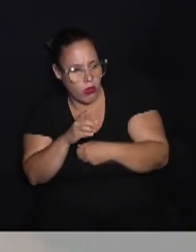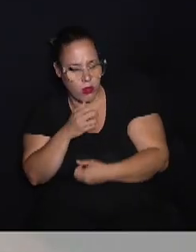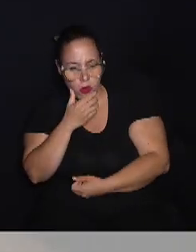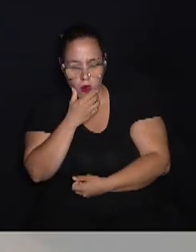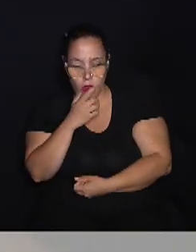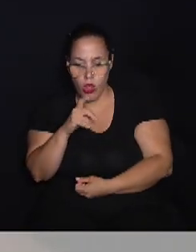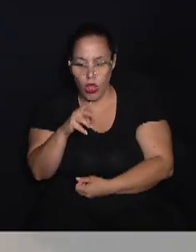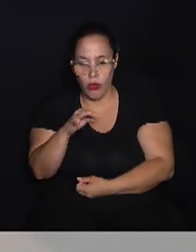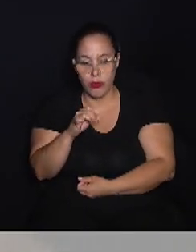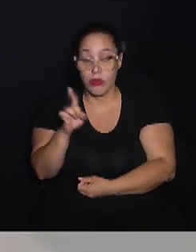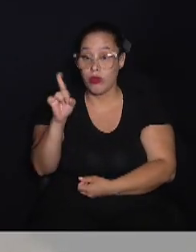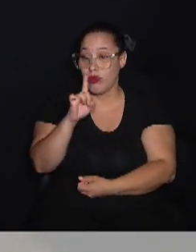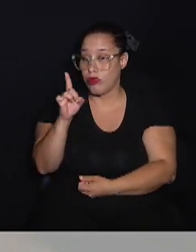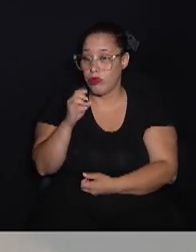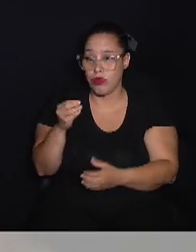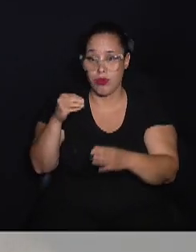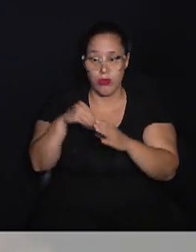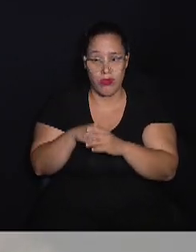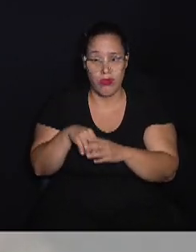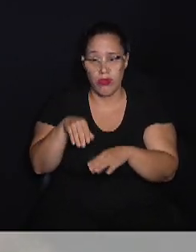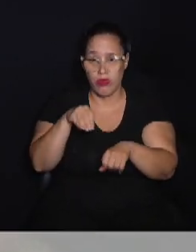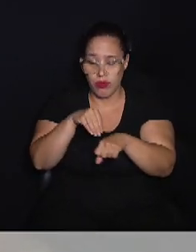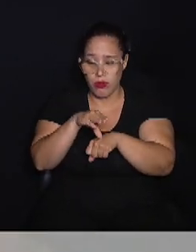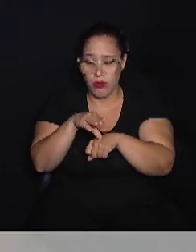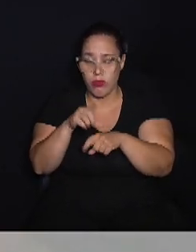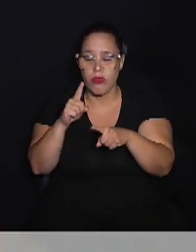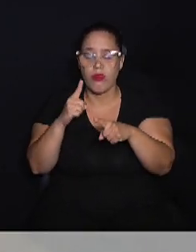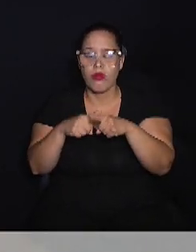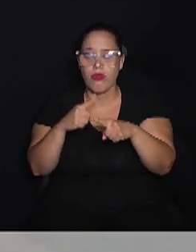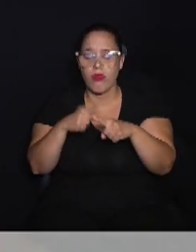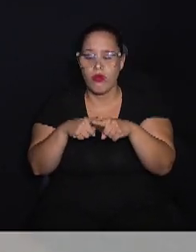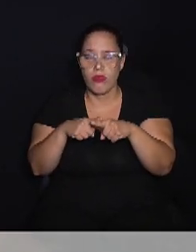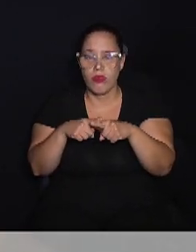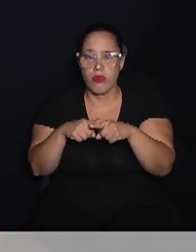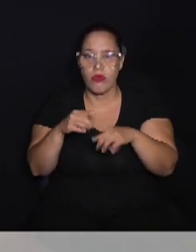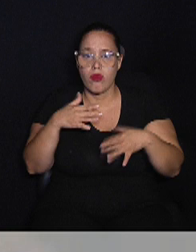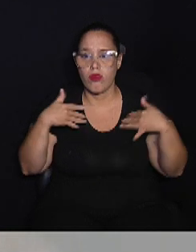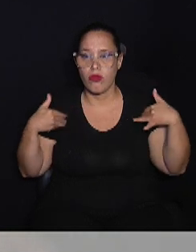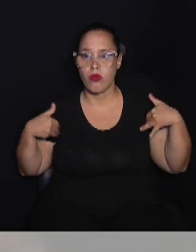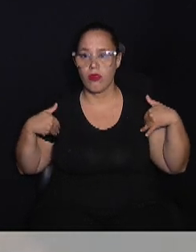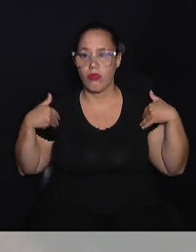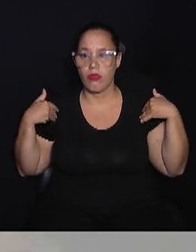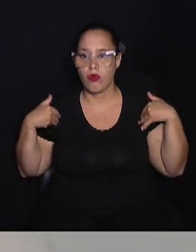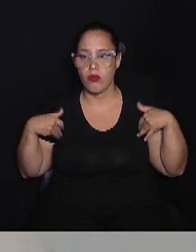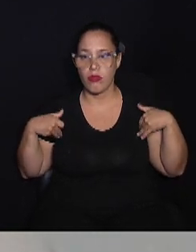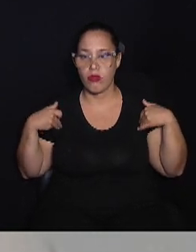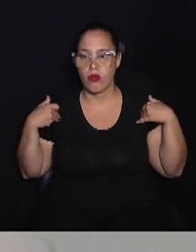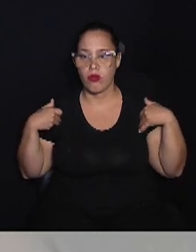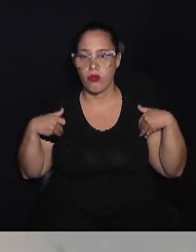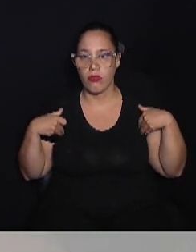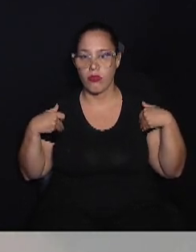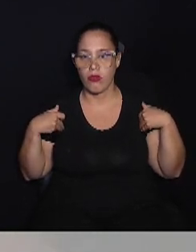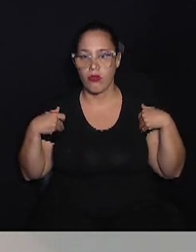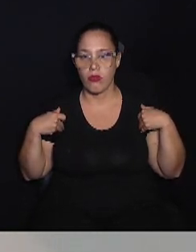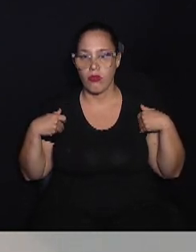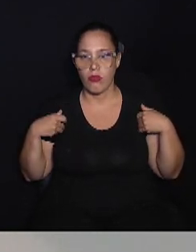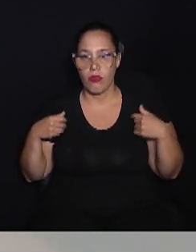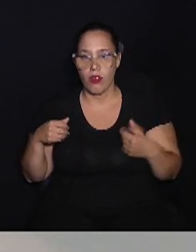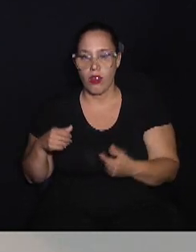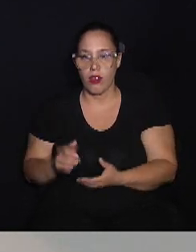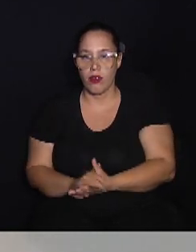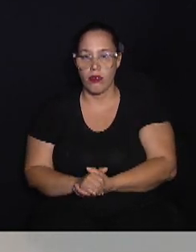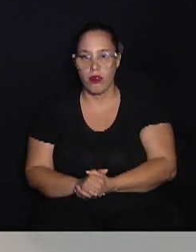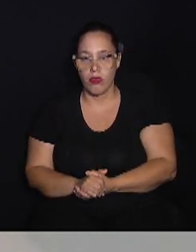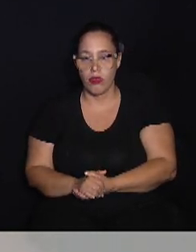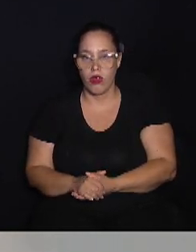talco já não entra tanto como uma recomendação por ser uma região de produção aí